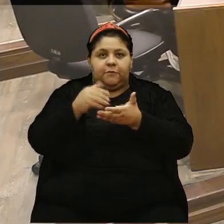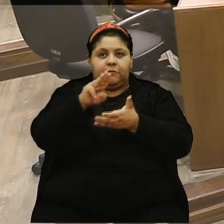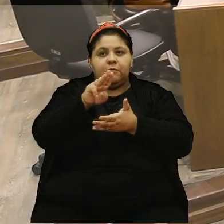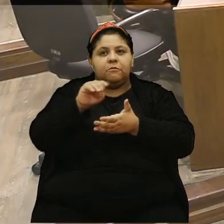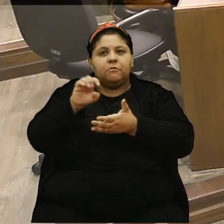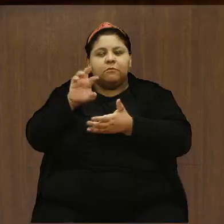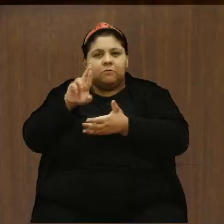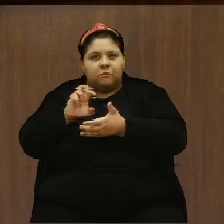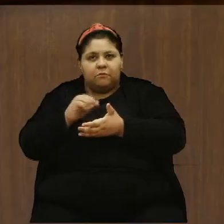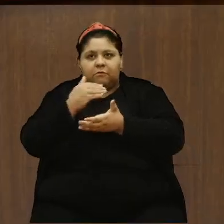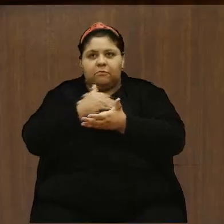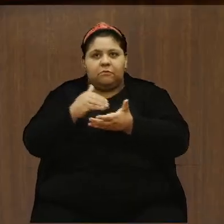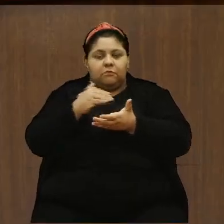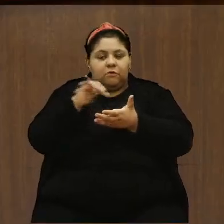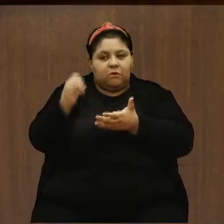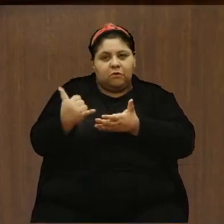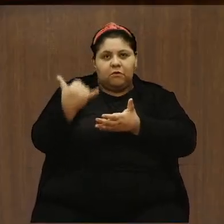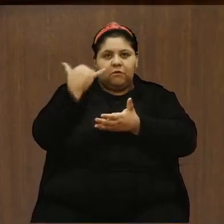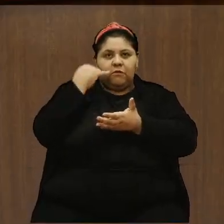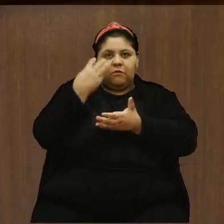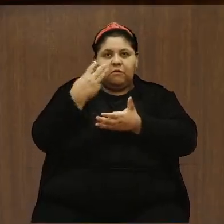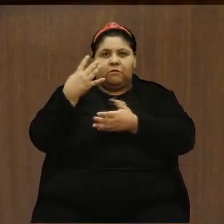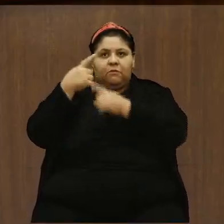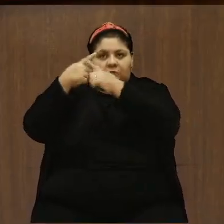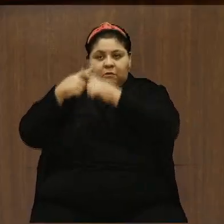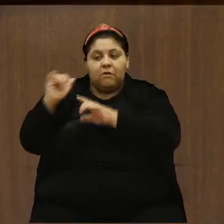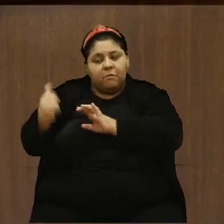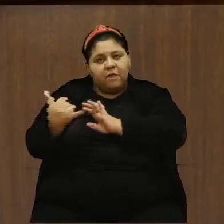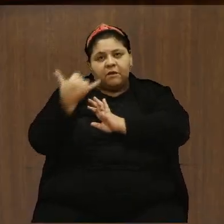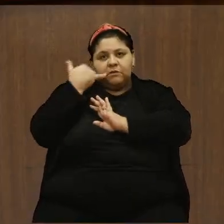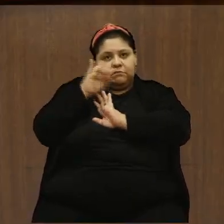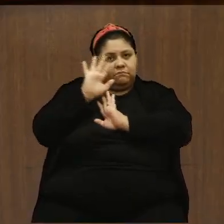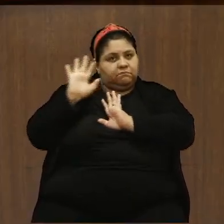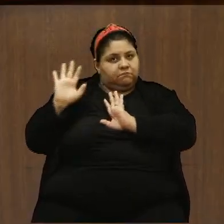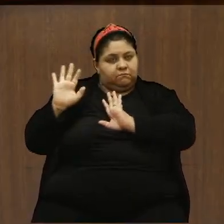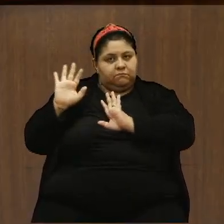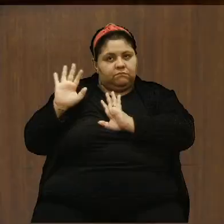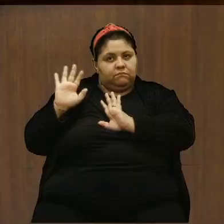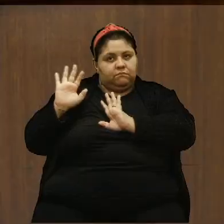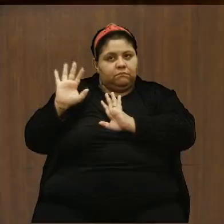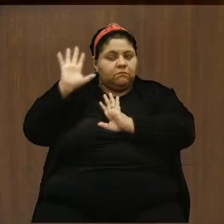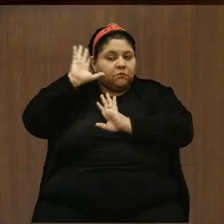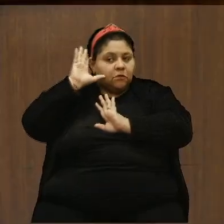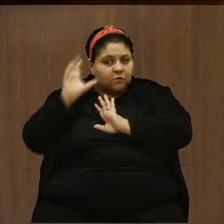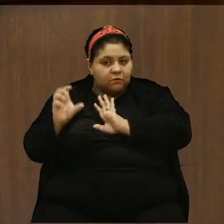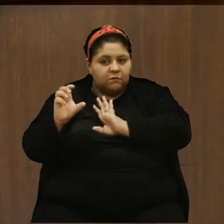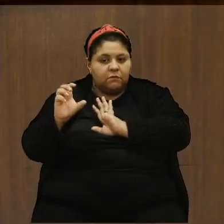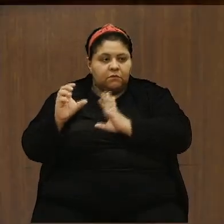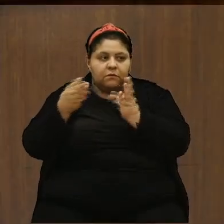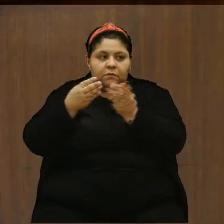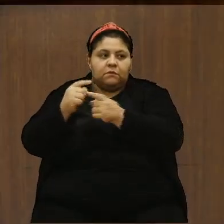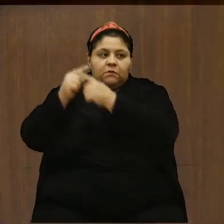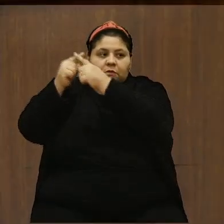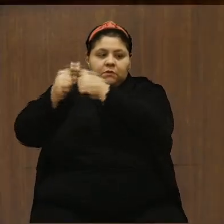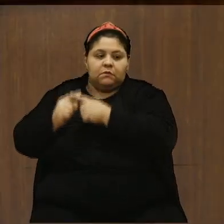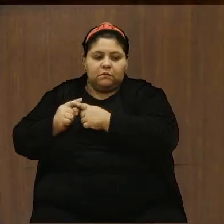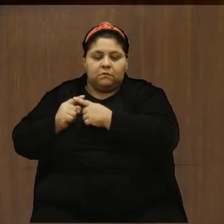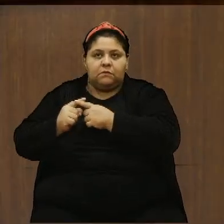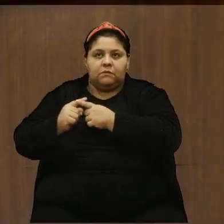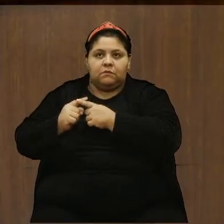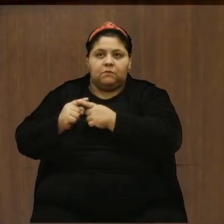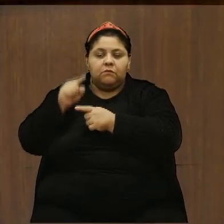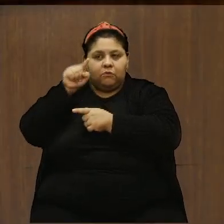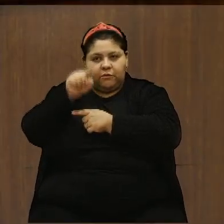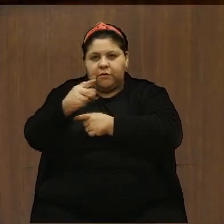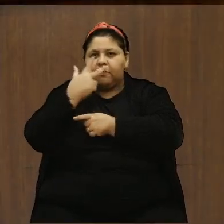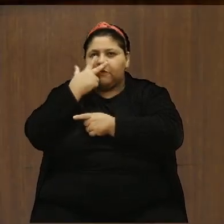é um secretário que eu ligo para ele 3, 4 vezes por semana. Ele me atende as 3, 4 vezes por semana. E o que eu escuto dele muitas vezes é, com certeza o que a senhora